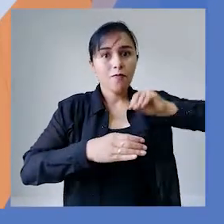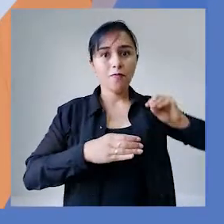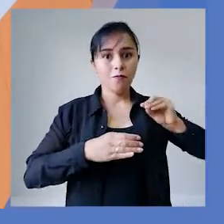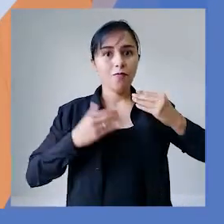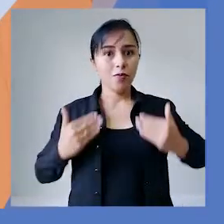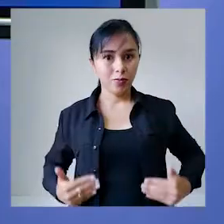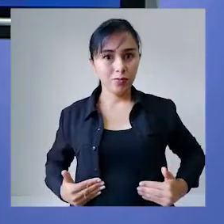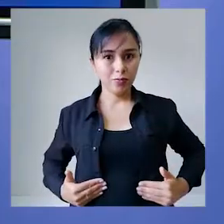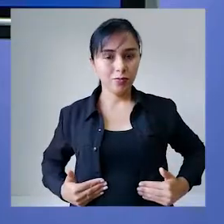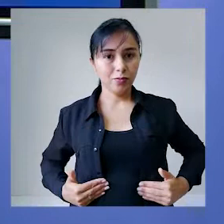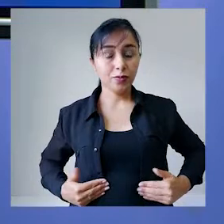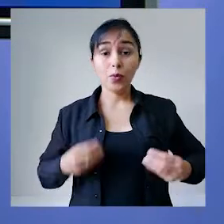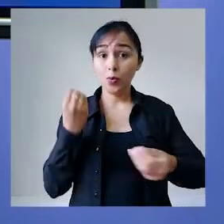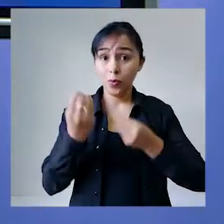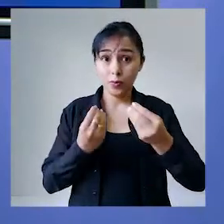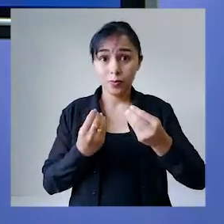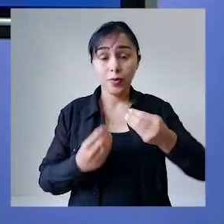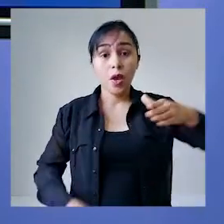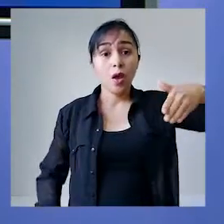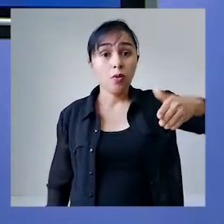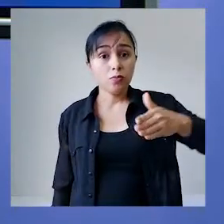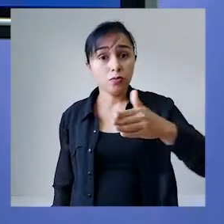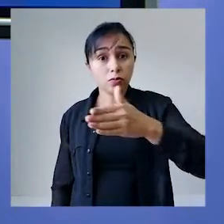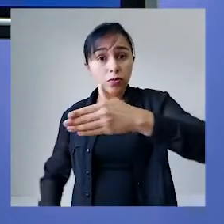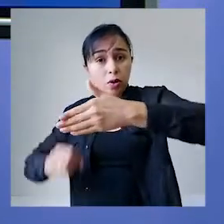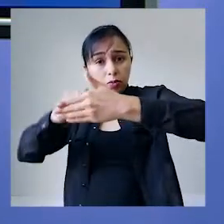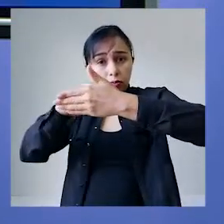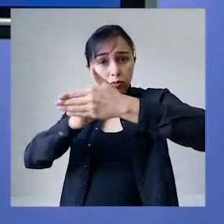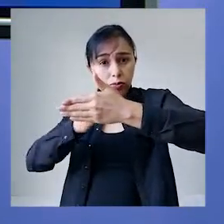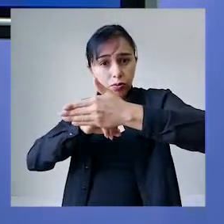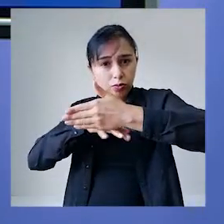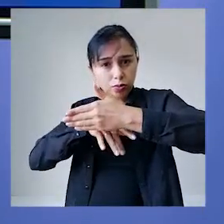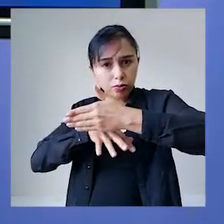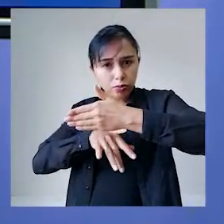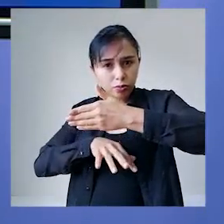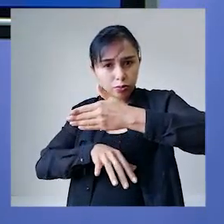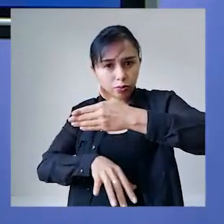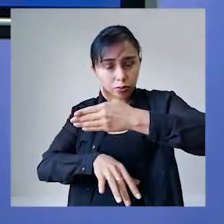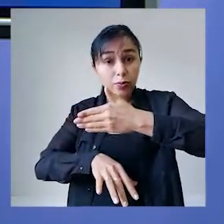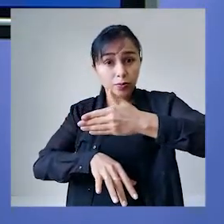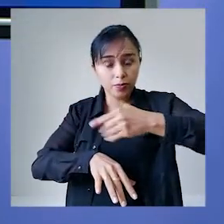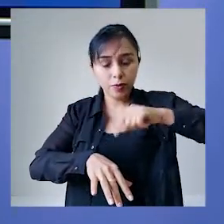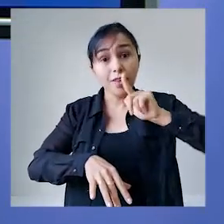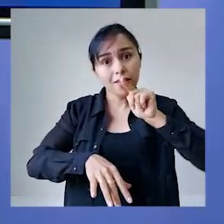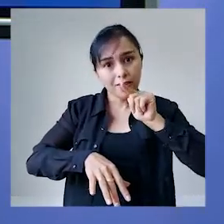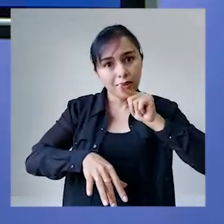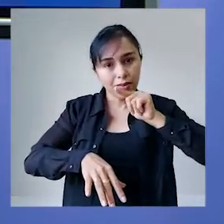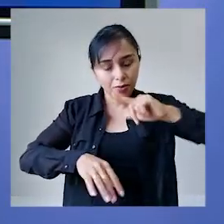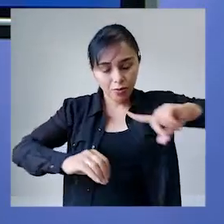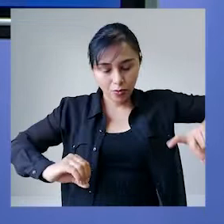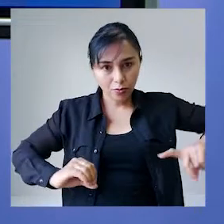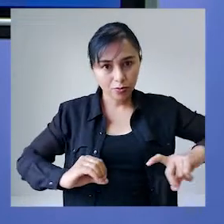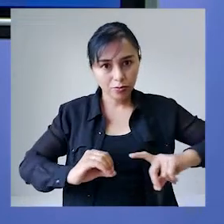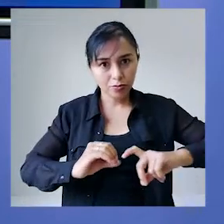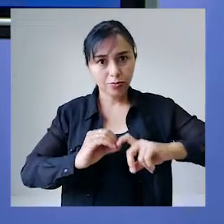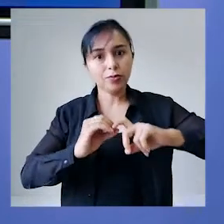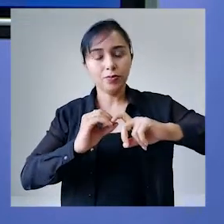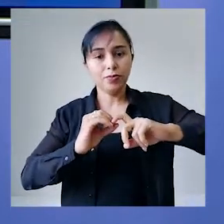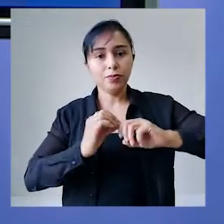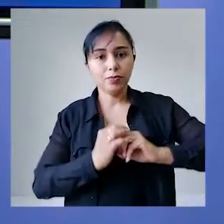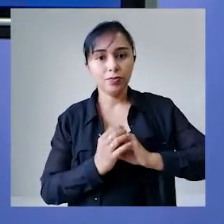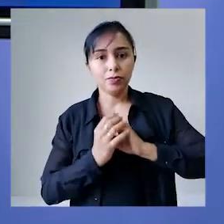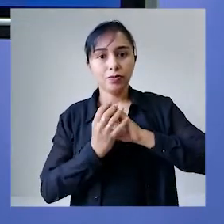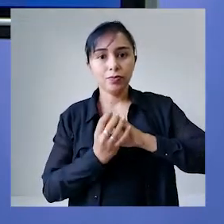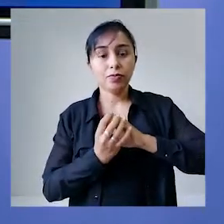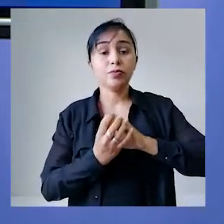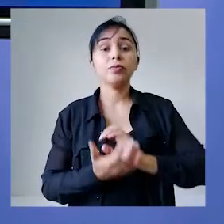Esses indivíduos liberam os gametas na água e a fecundação acontece depois. Essa fecundação interna que falamos inicialmente é